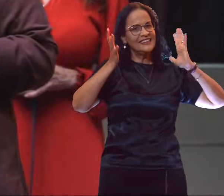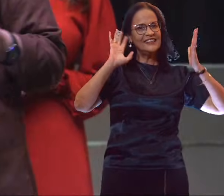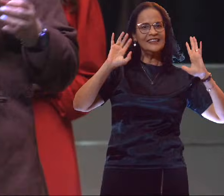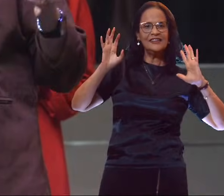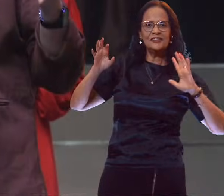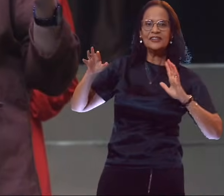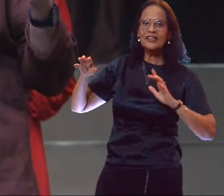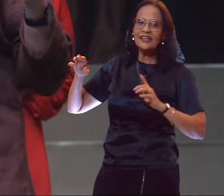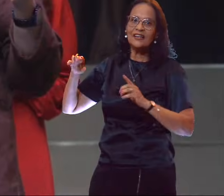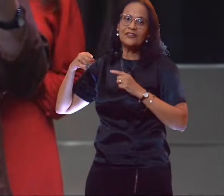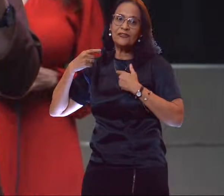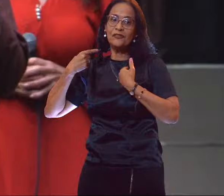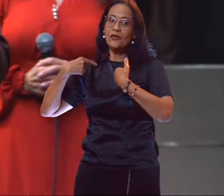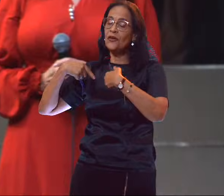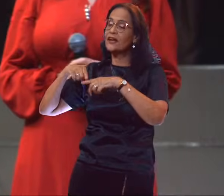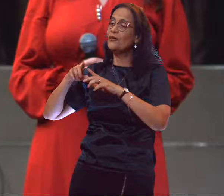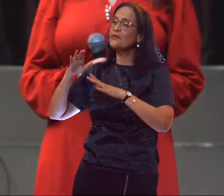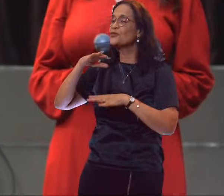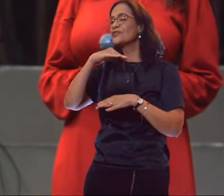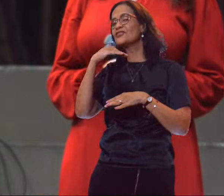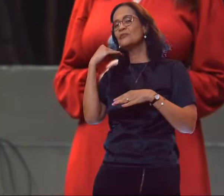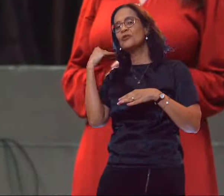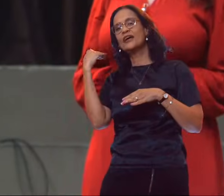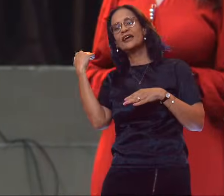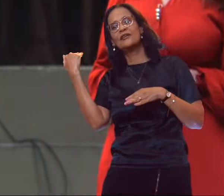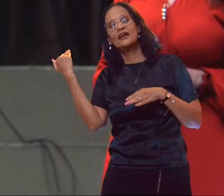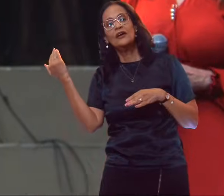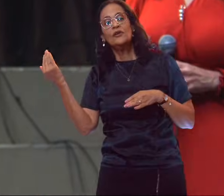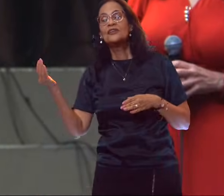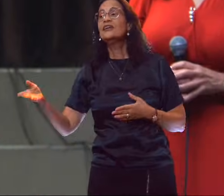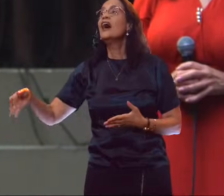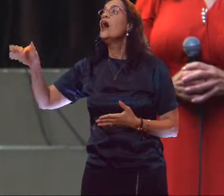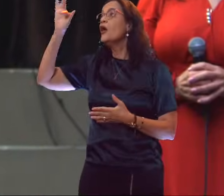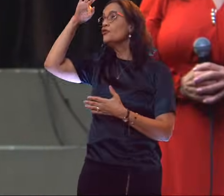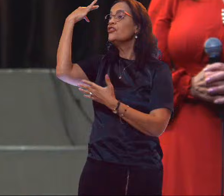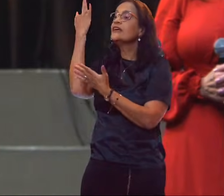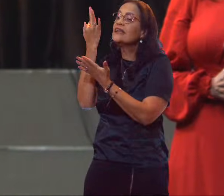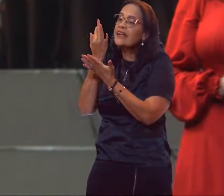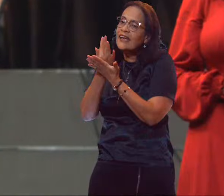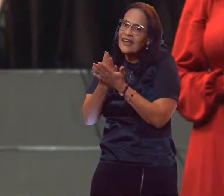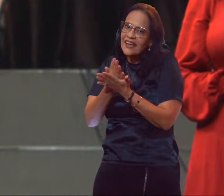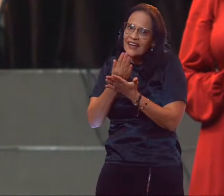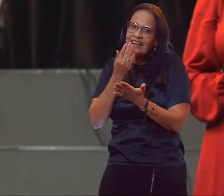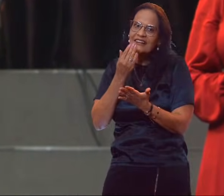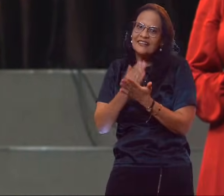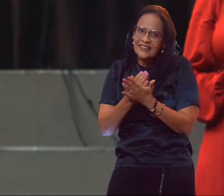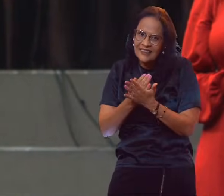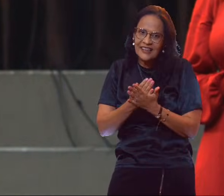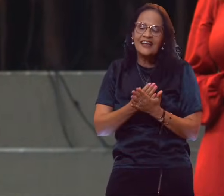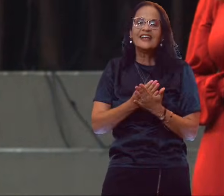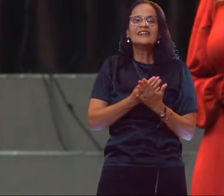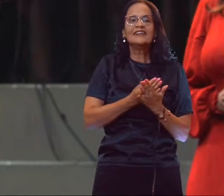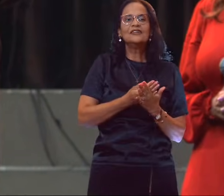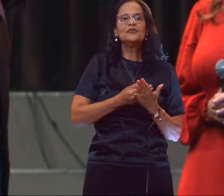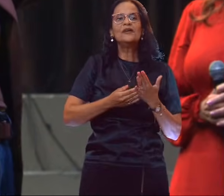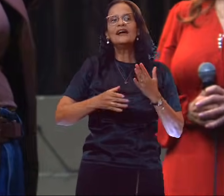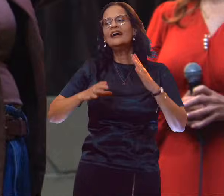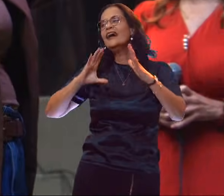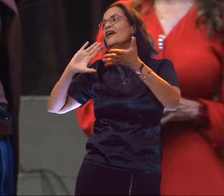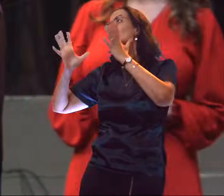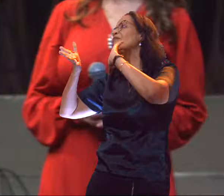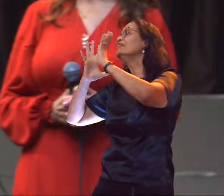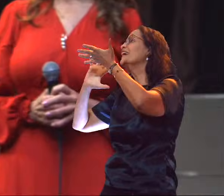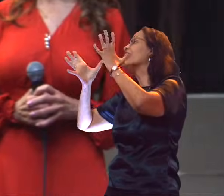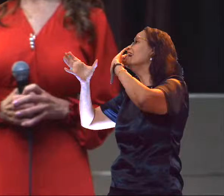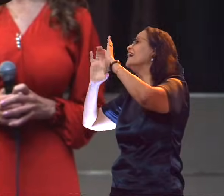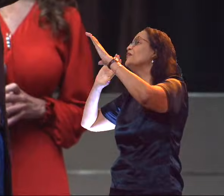Os que em ti se foram e os que hão de crer, cantando